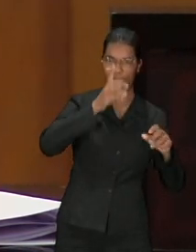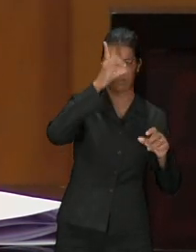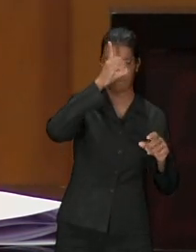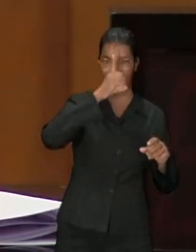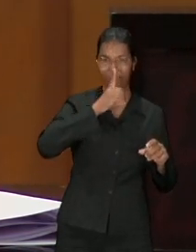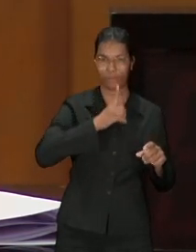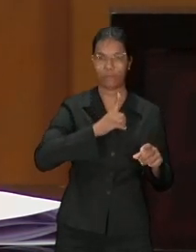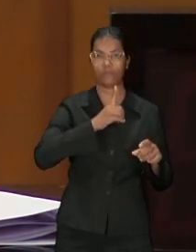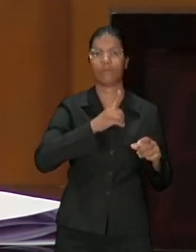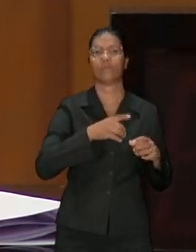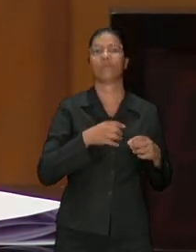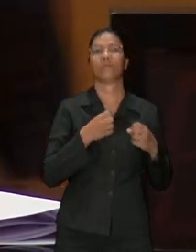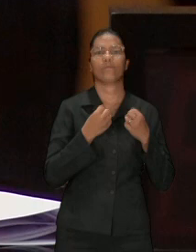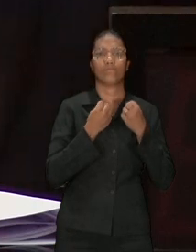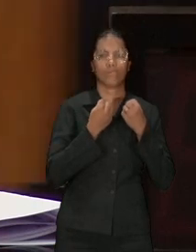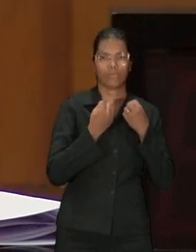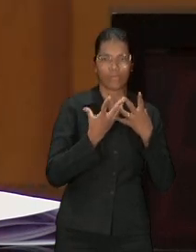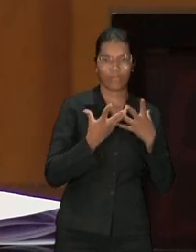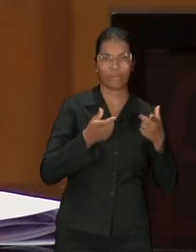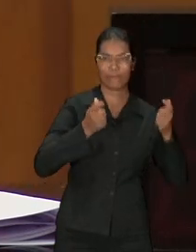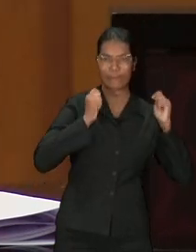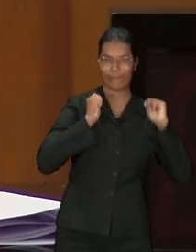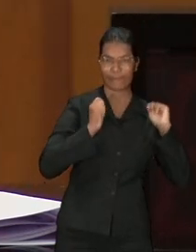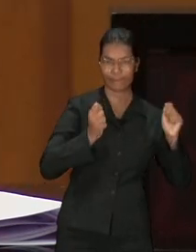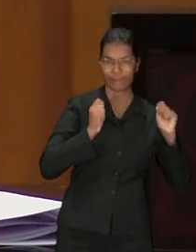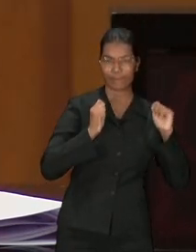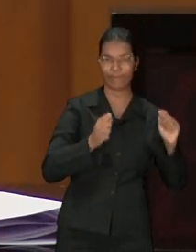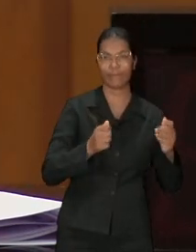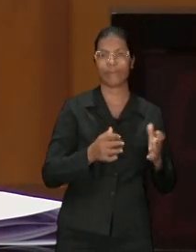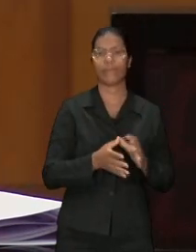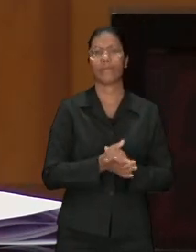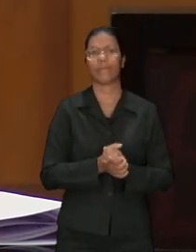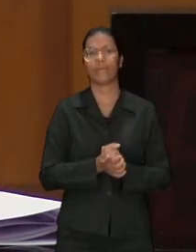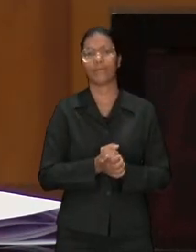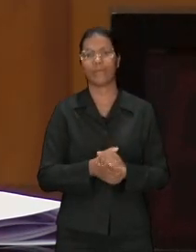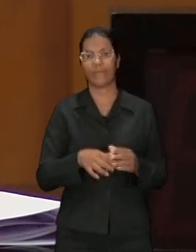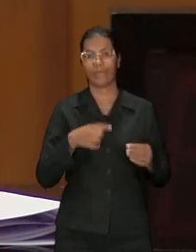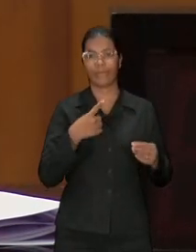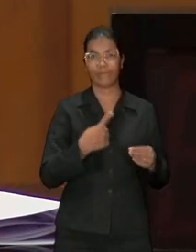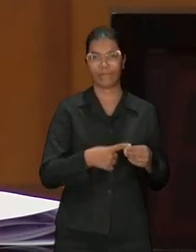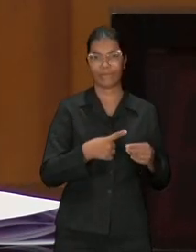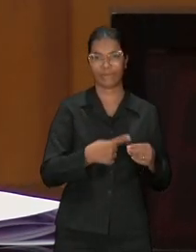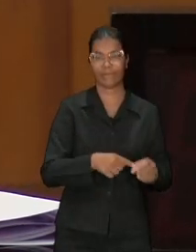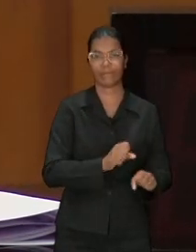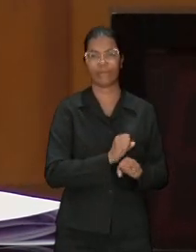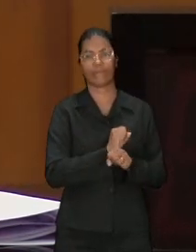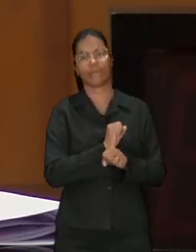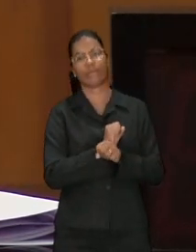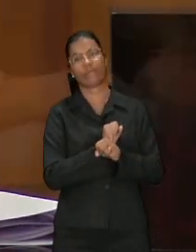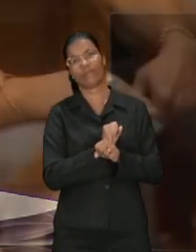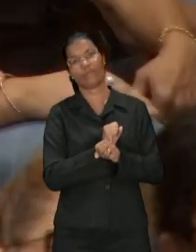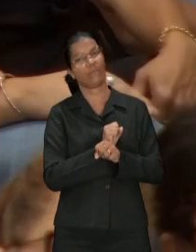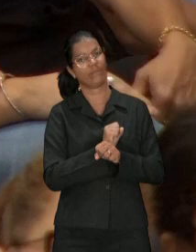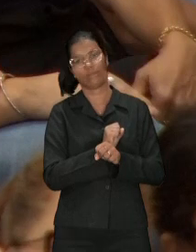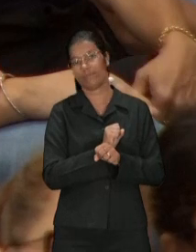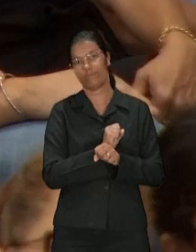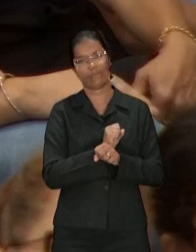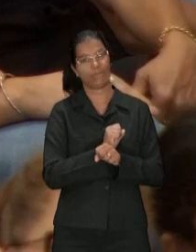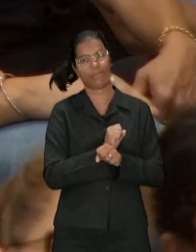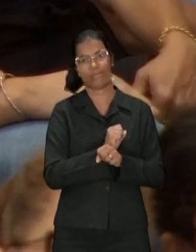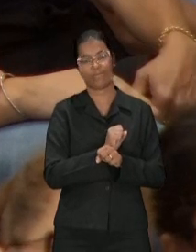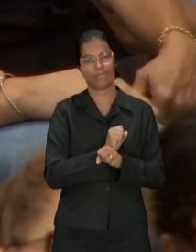garantias individuais e coletivas, e não se conformam frente às dominações